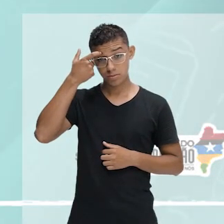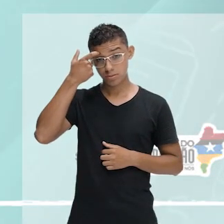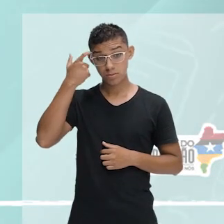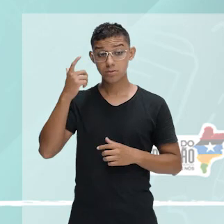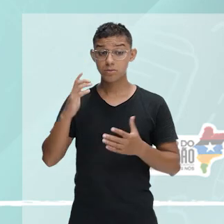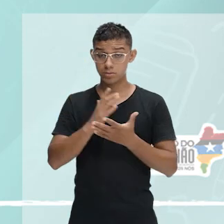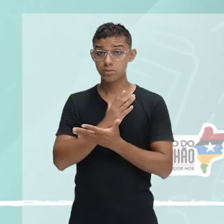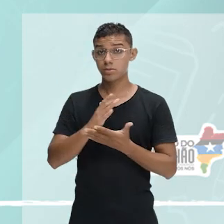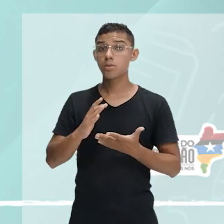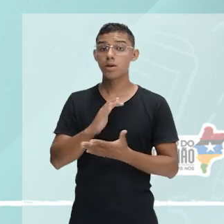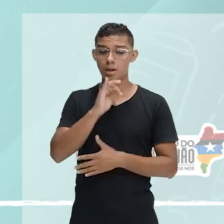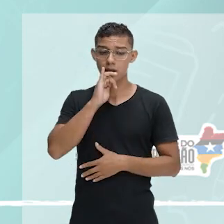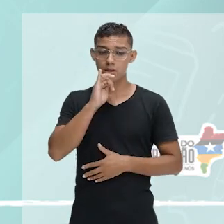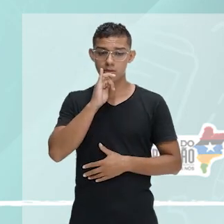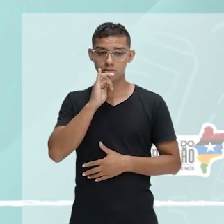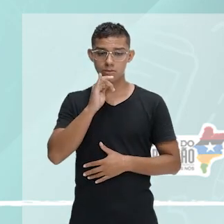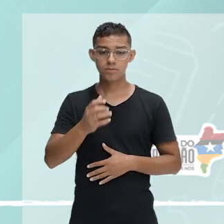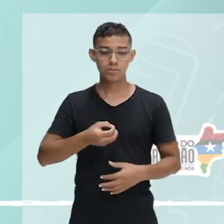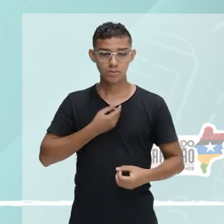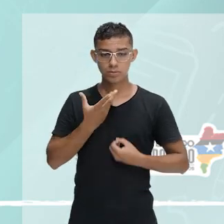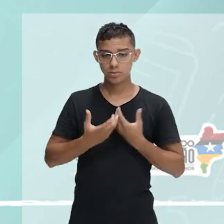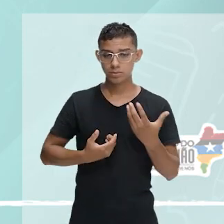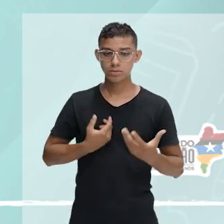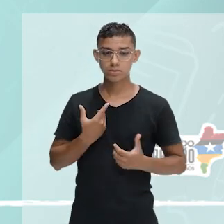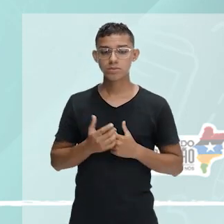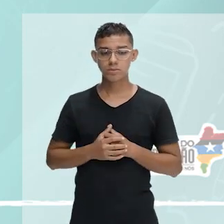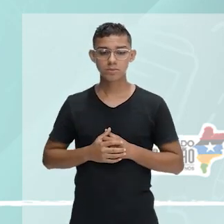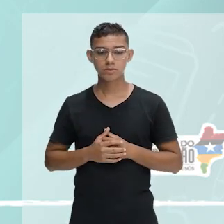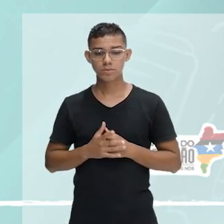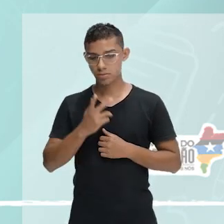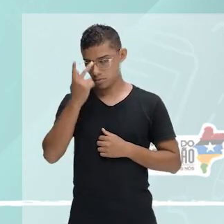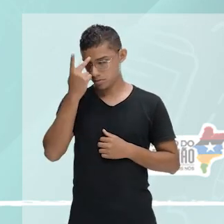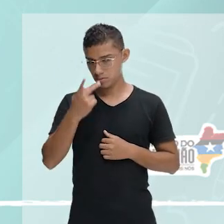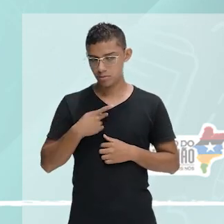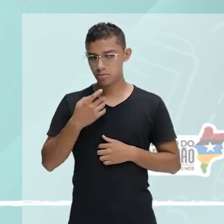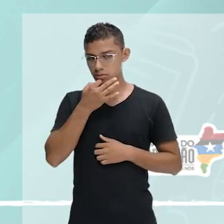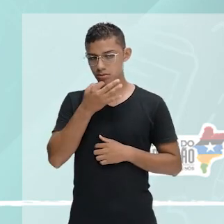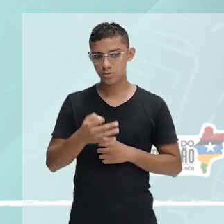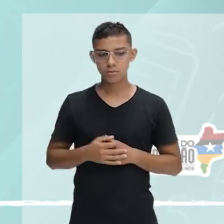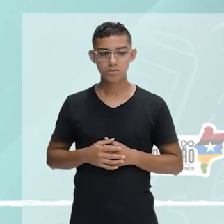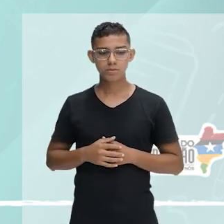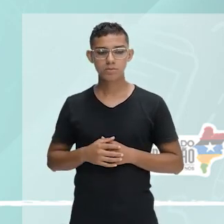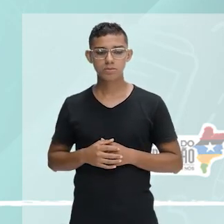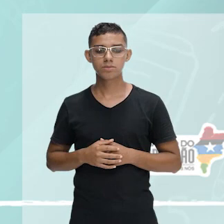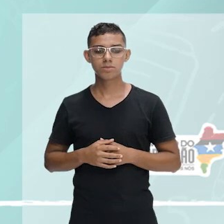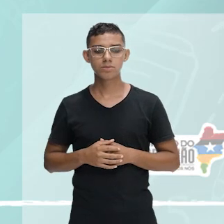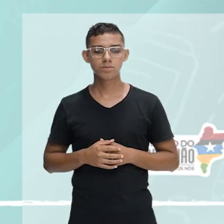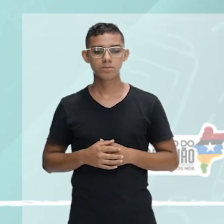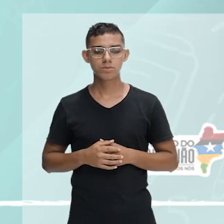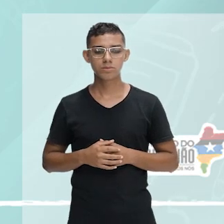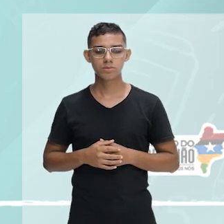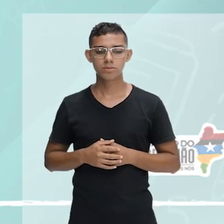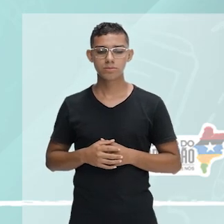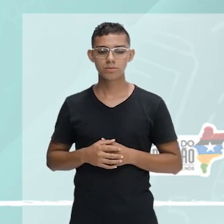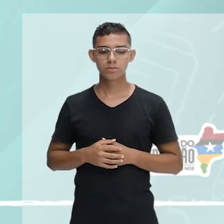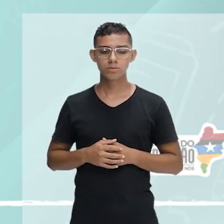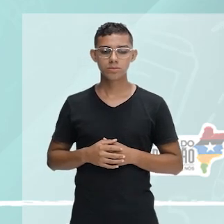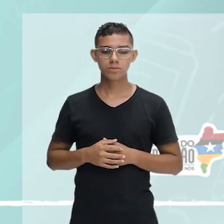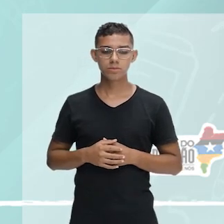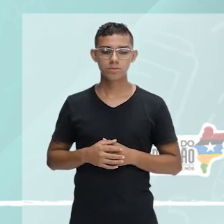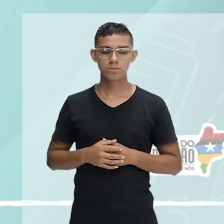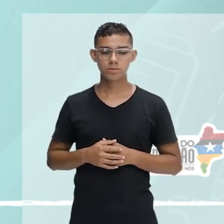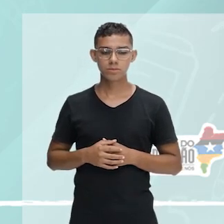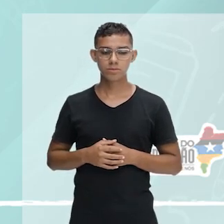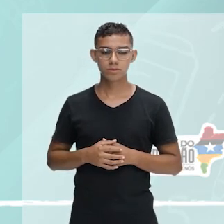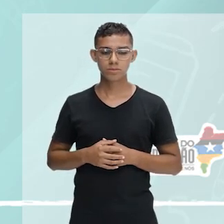alguns exemplos ainda para expressar incertezas e opiniões próprias, tá? Se tu não cobraras o prêmio em tempo,